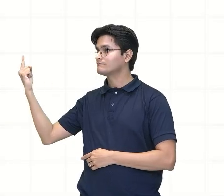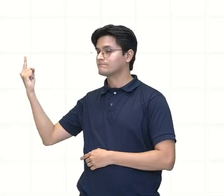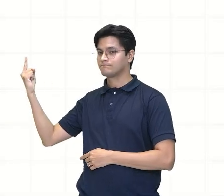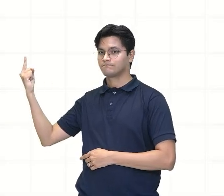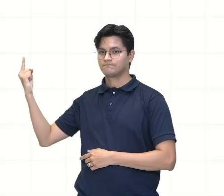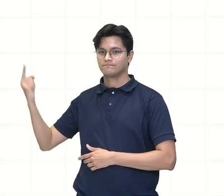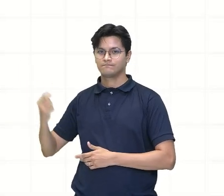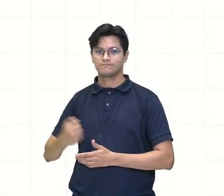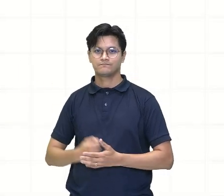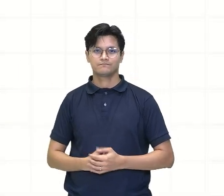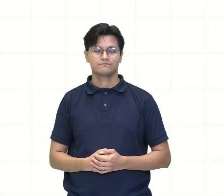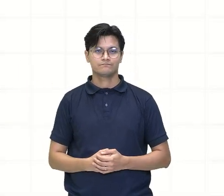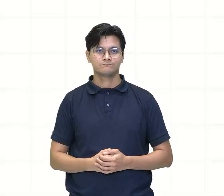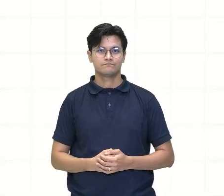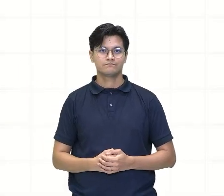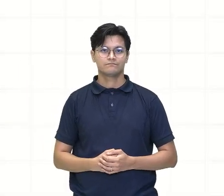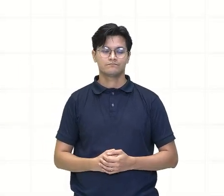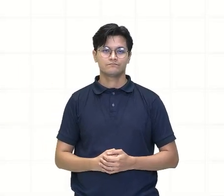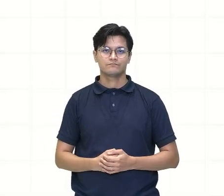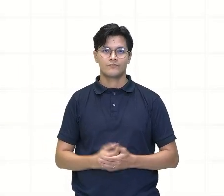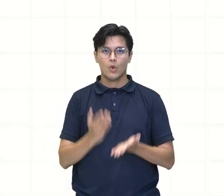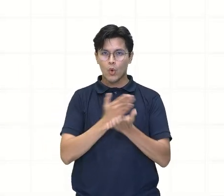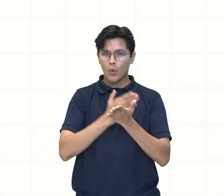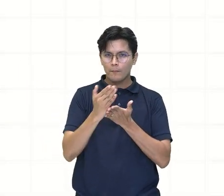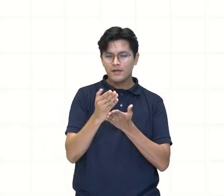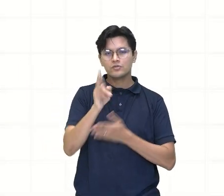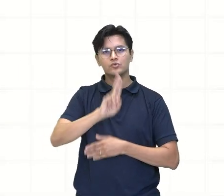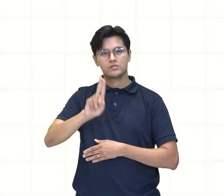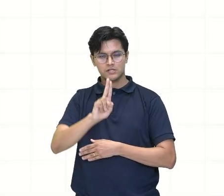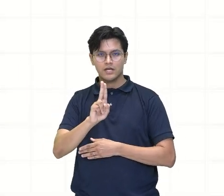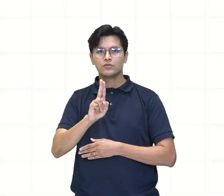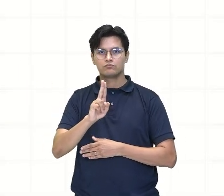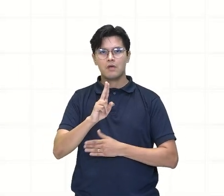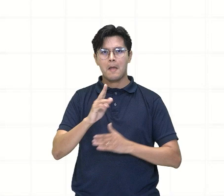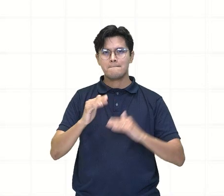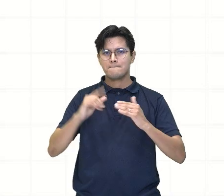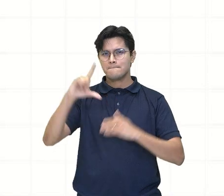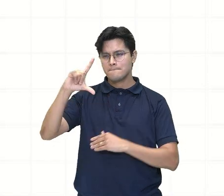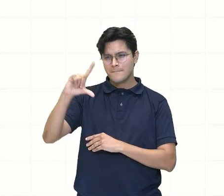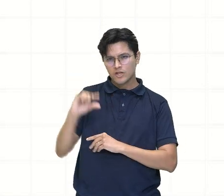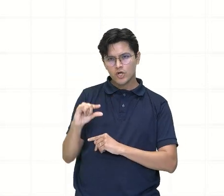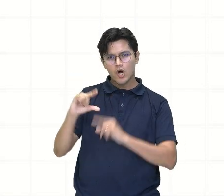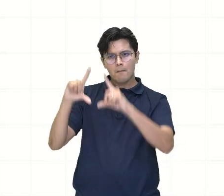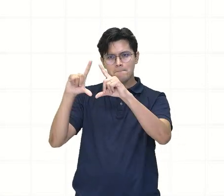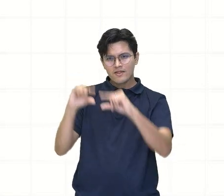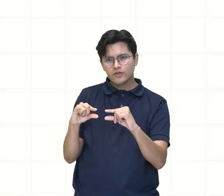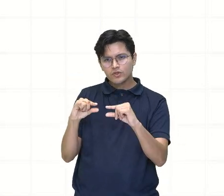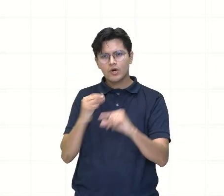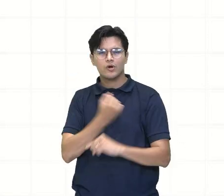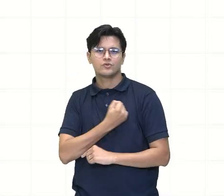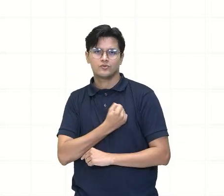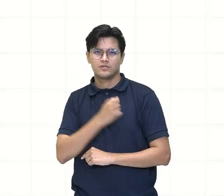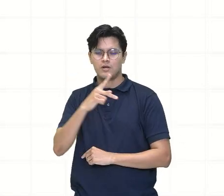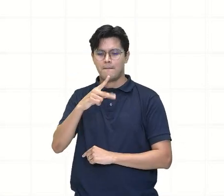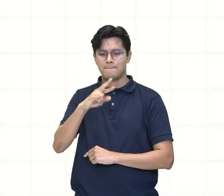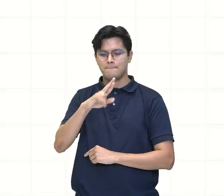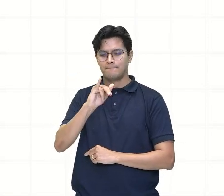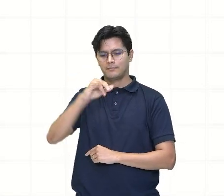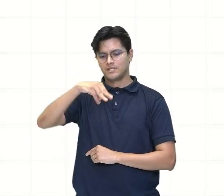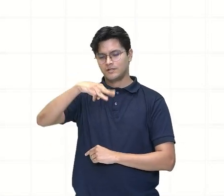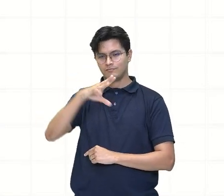pelos menores números primos. Dividindo ali pelo 2, 140 dividido por 2